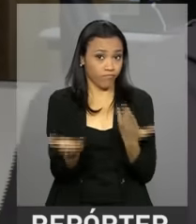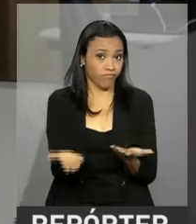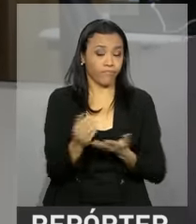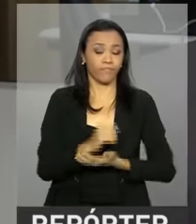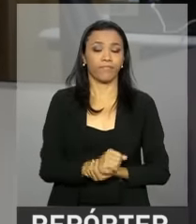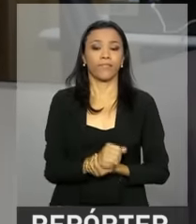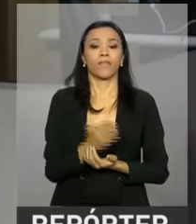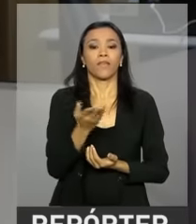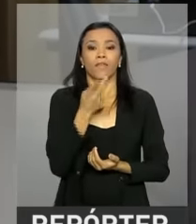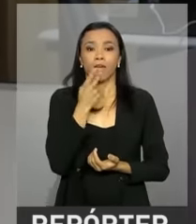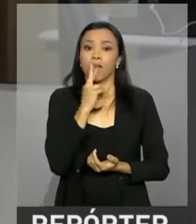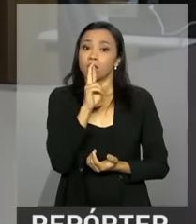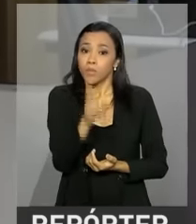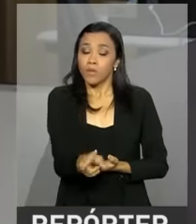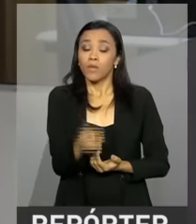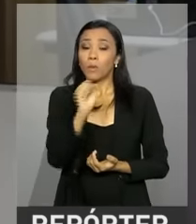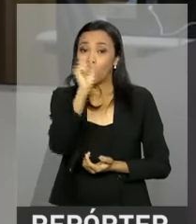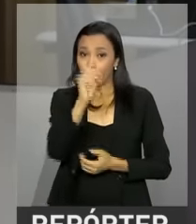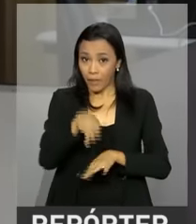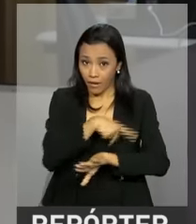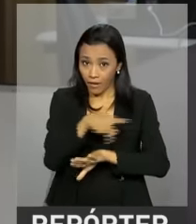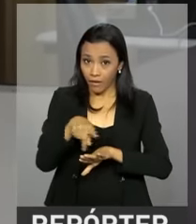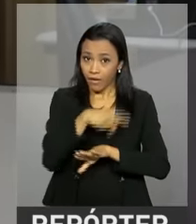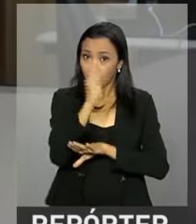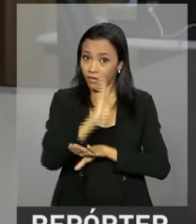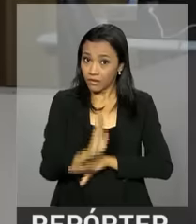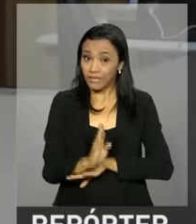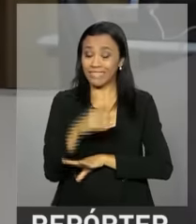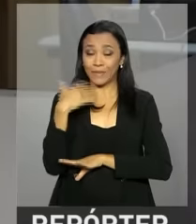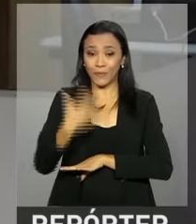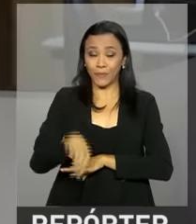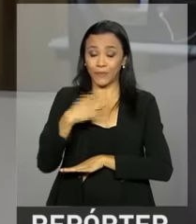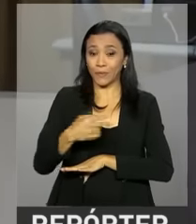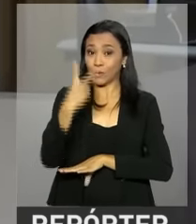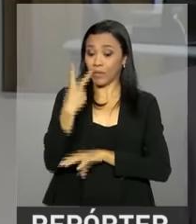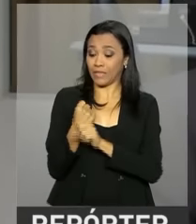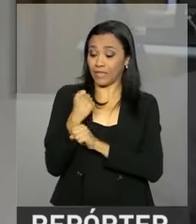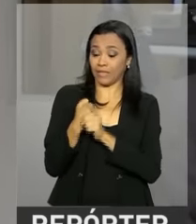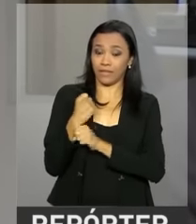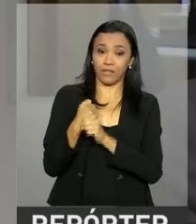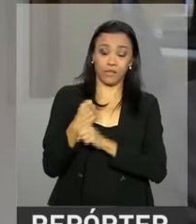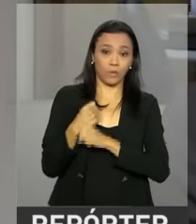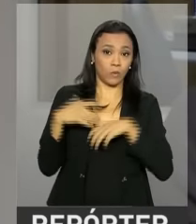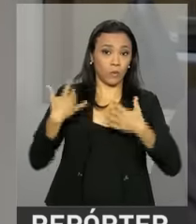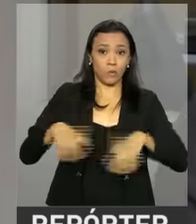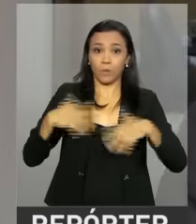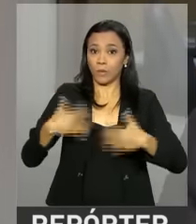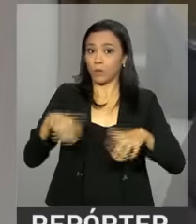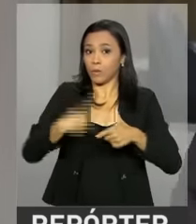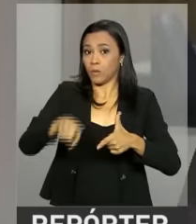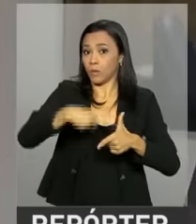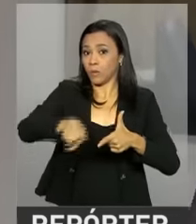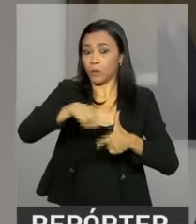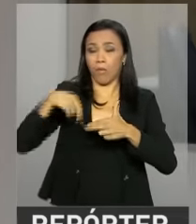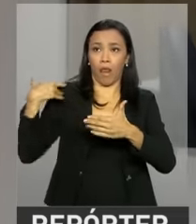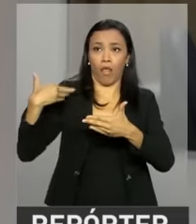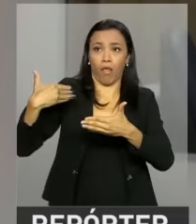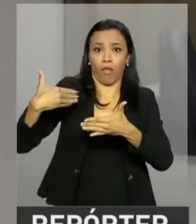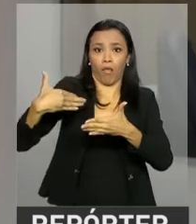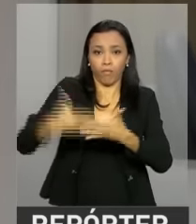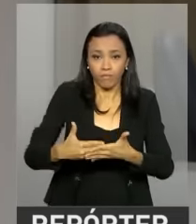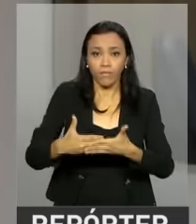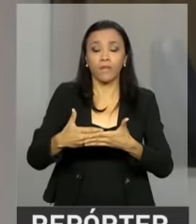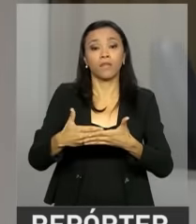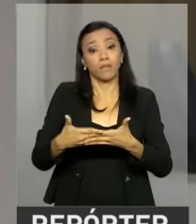ele foi afetado nos últimos 2 anos por uma crise de dimensão devastadora a